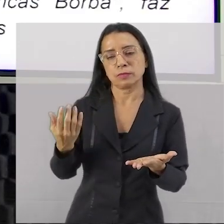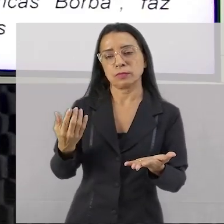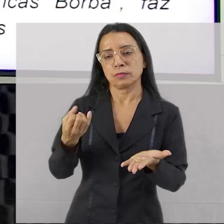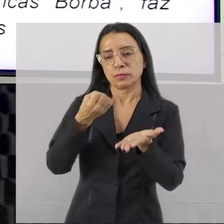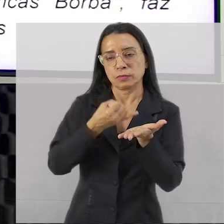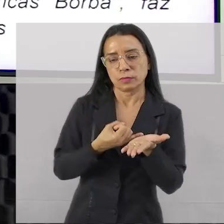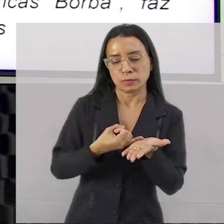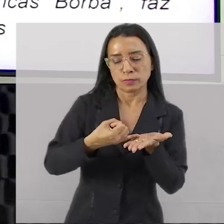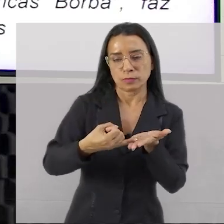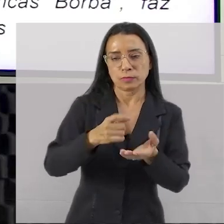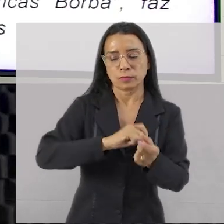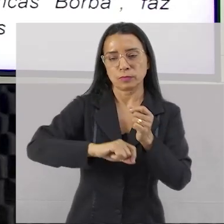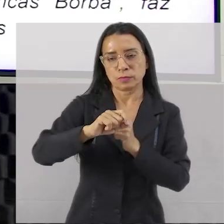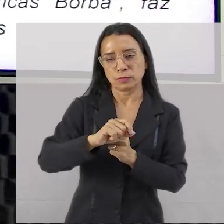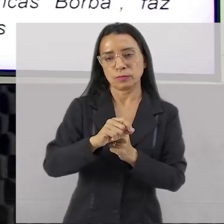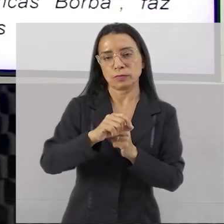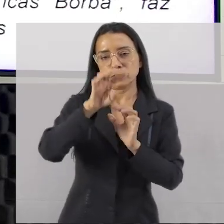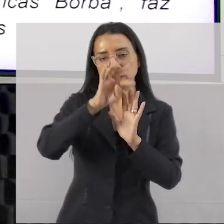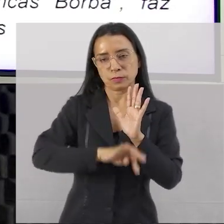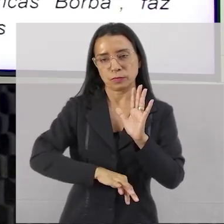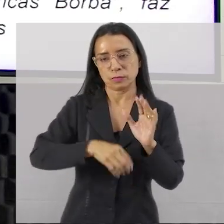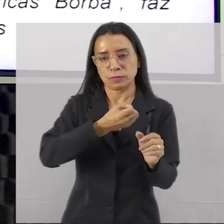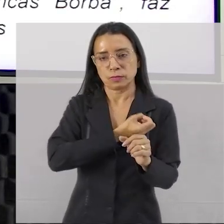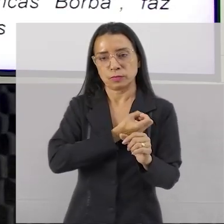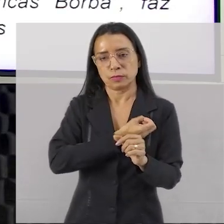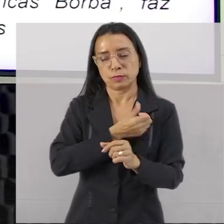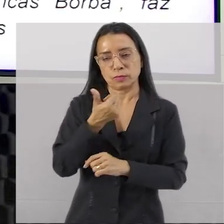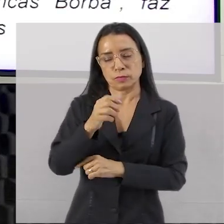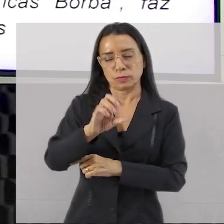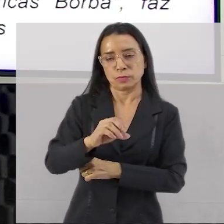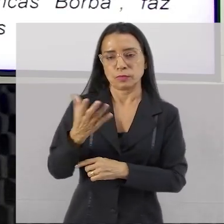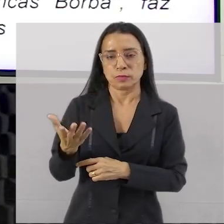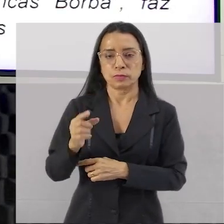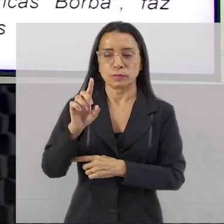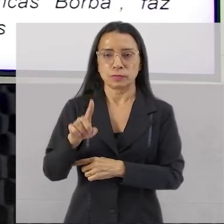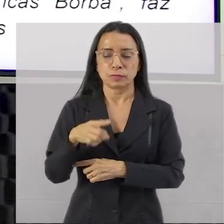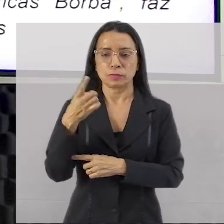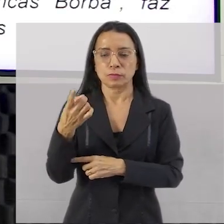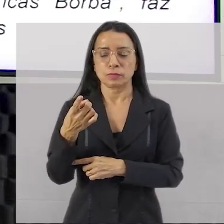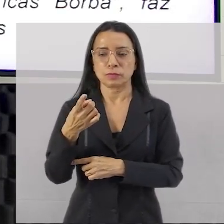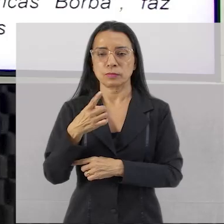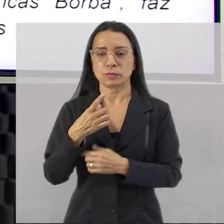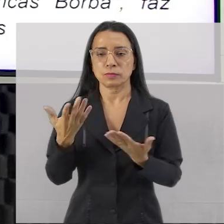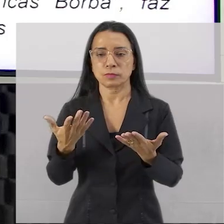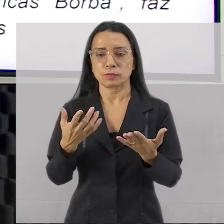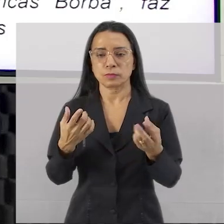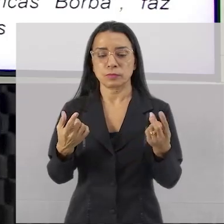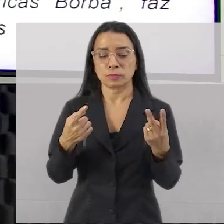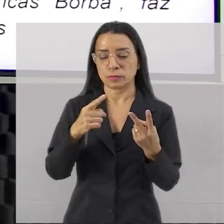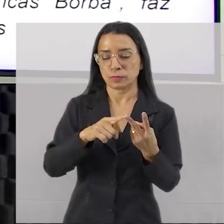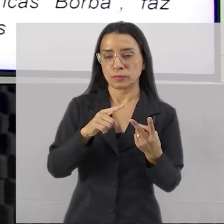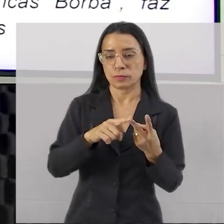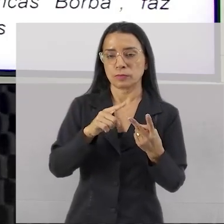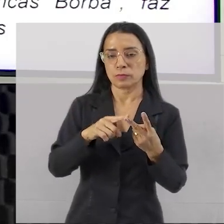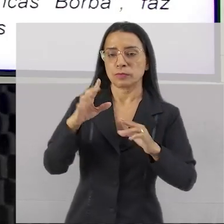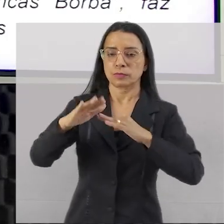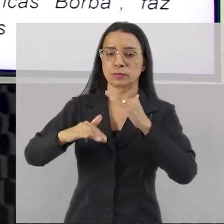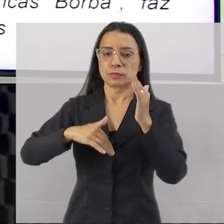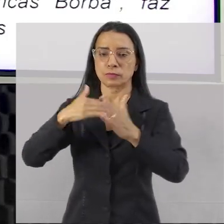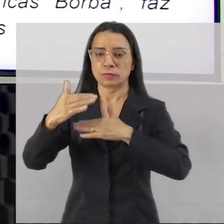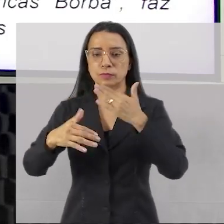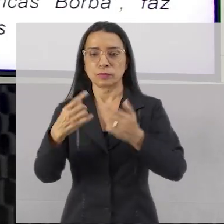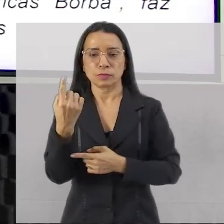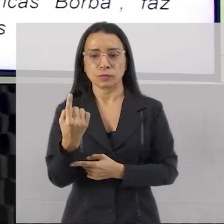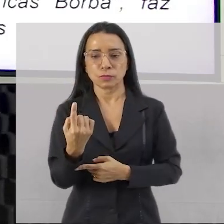introdução do texto, nota 10. Após a introdução, nós chegamos ao desenvolvimento 1, tá?